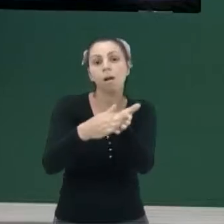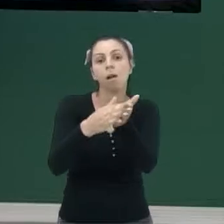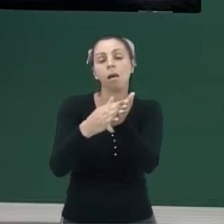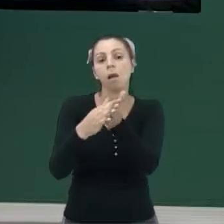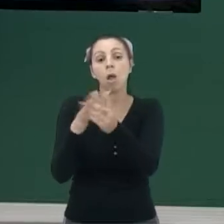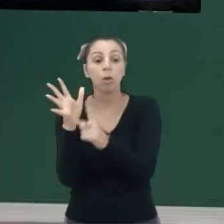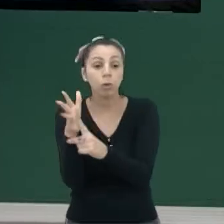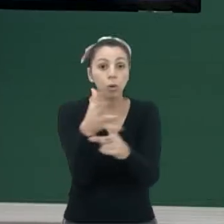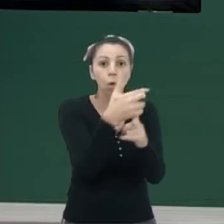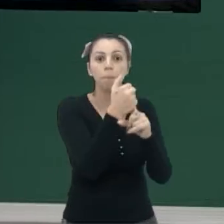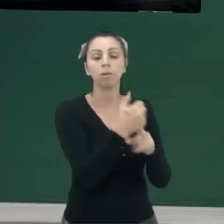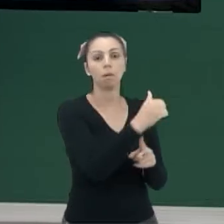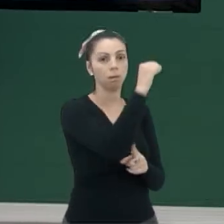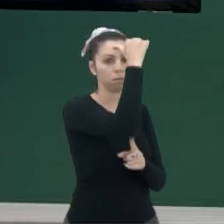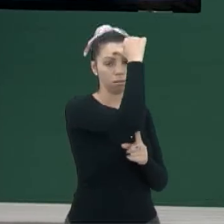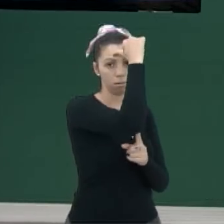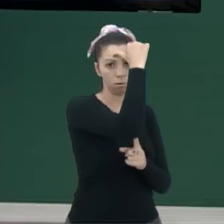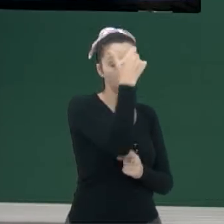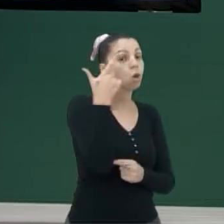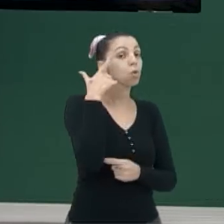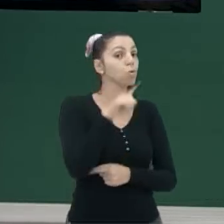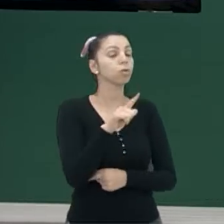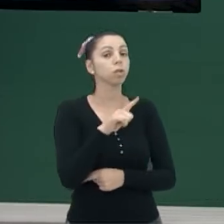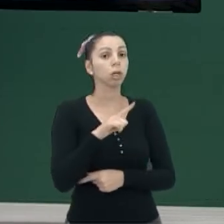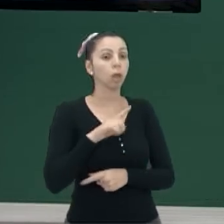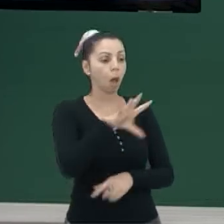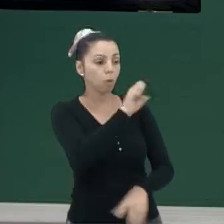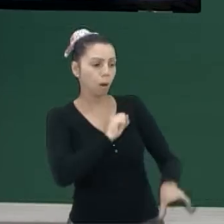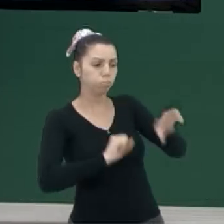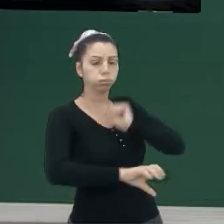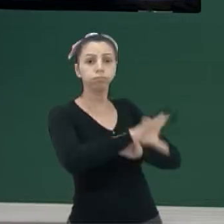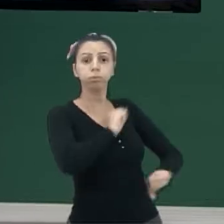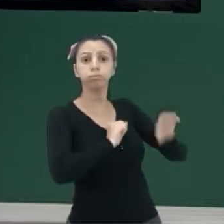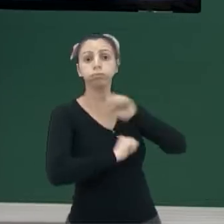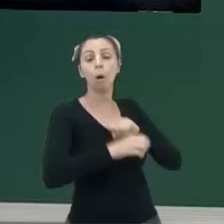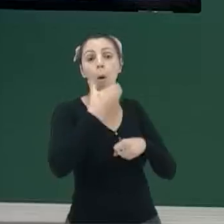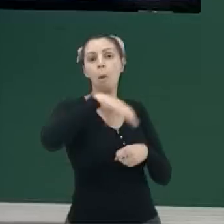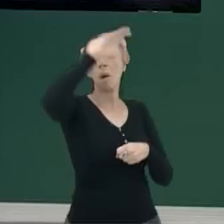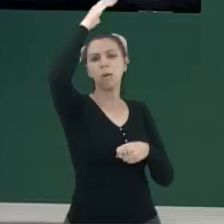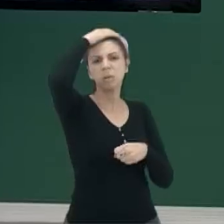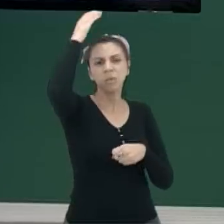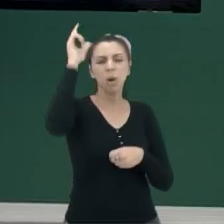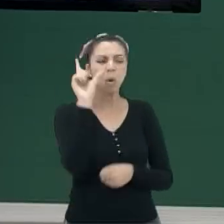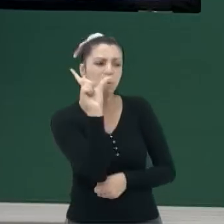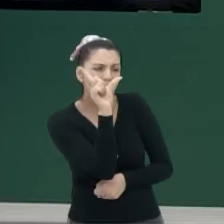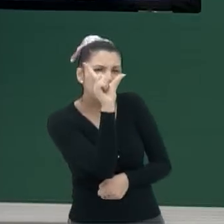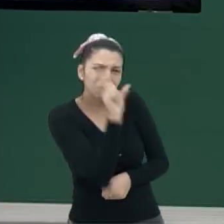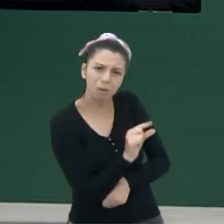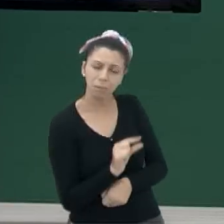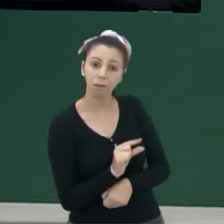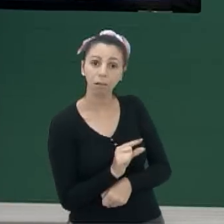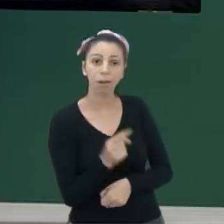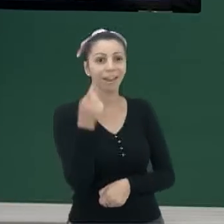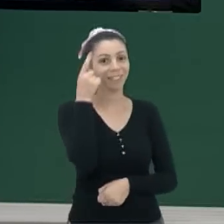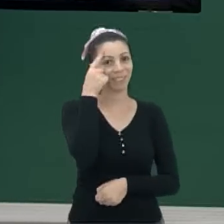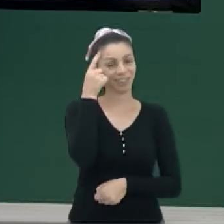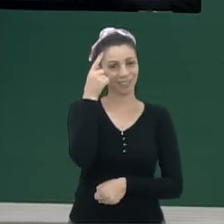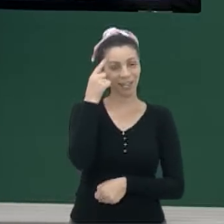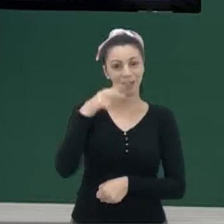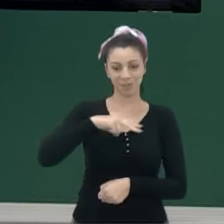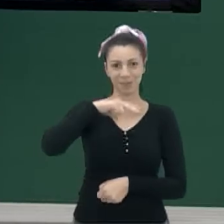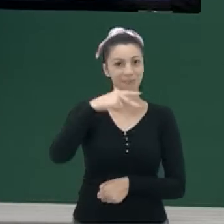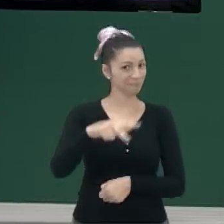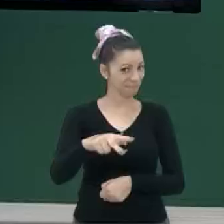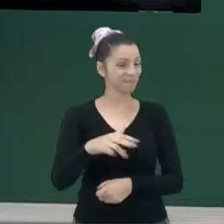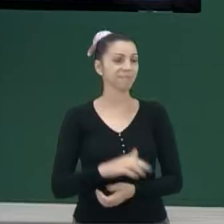Dominar a Índia e conseguir todos os produtos para o rei a quase nada, quase de graça. Era a ideia dos